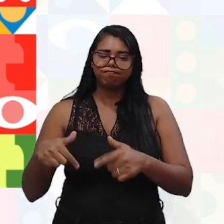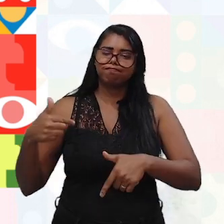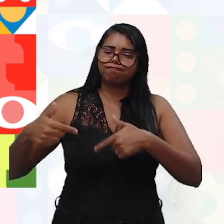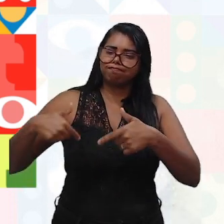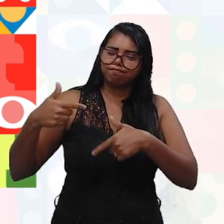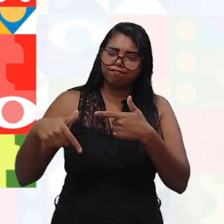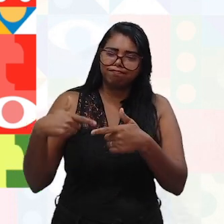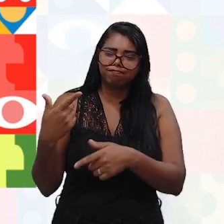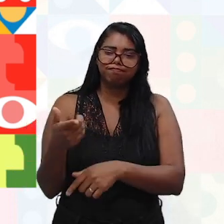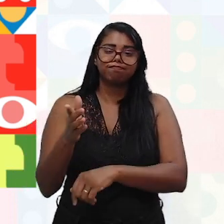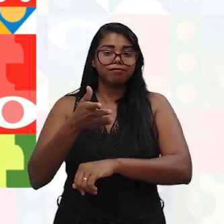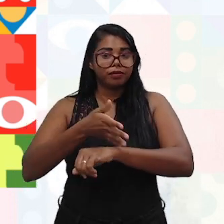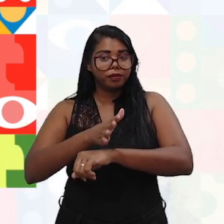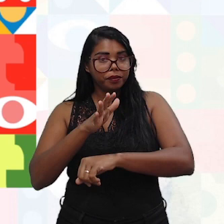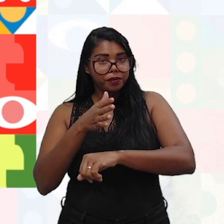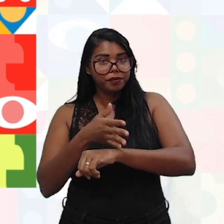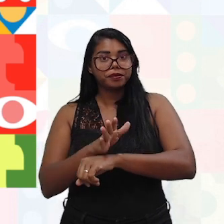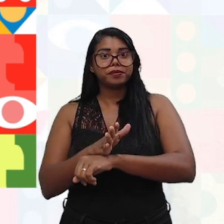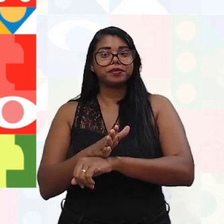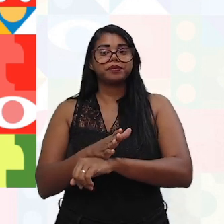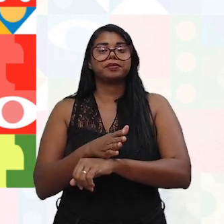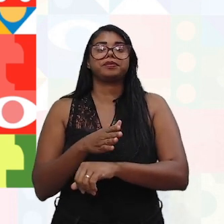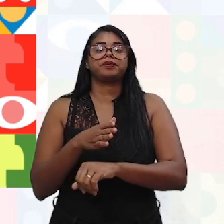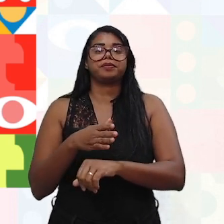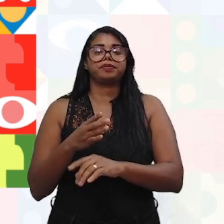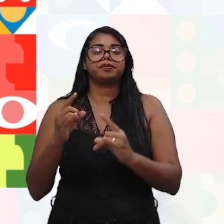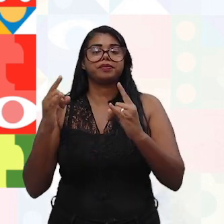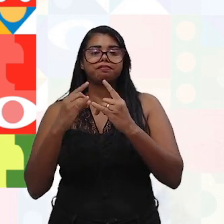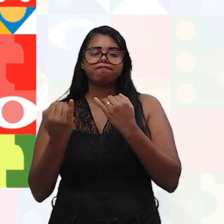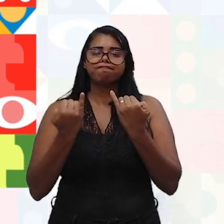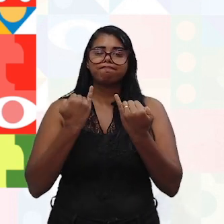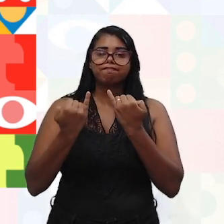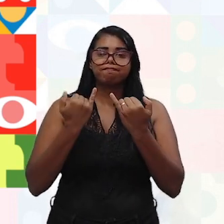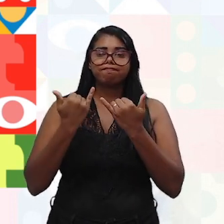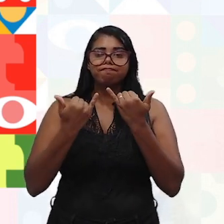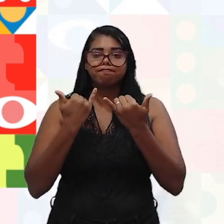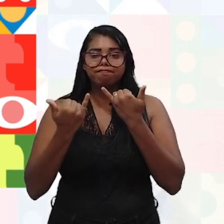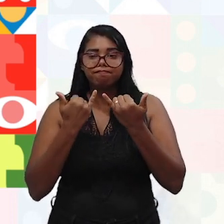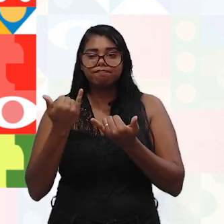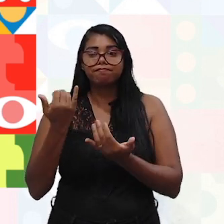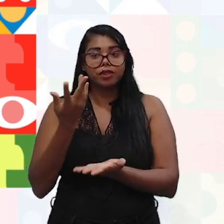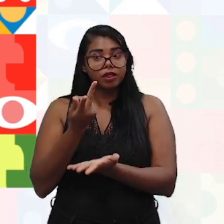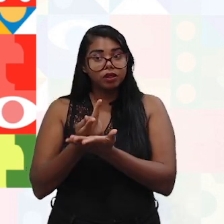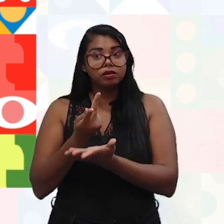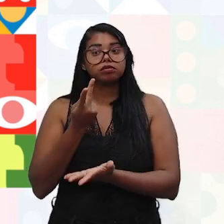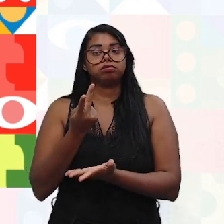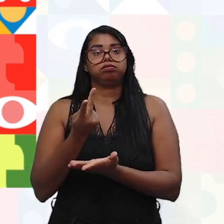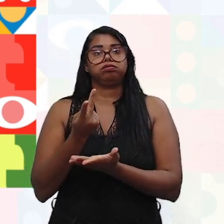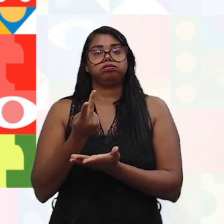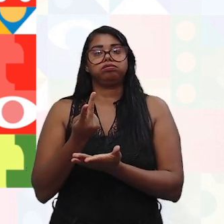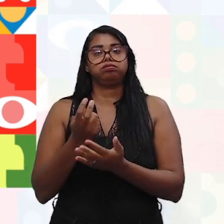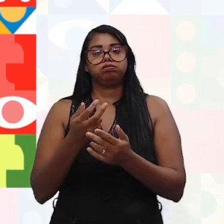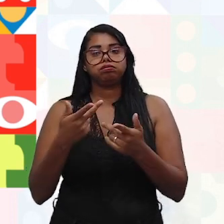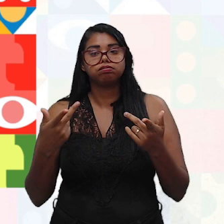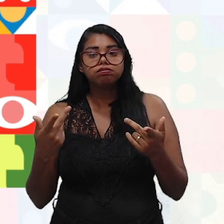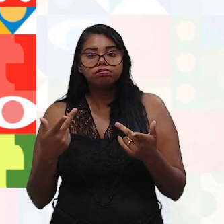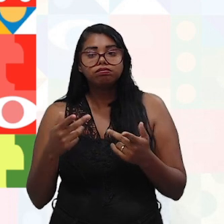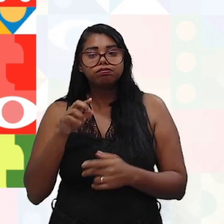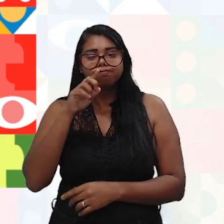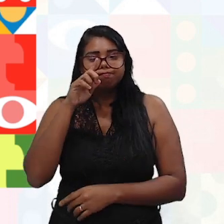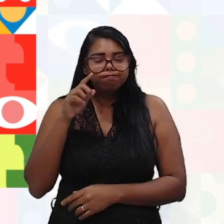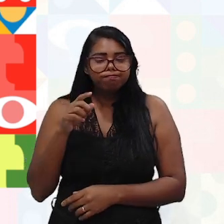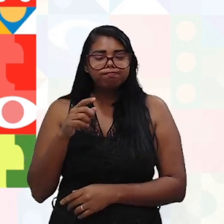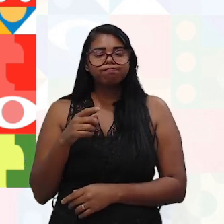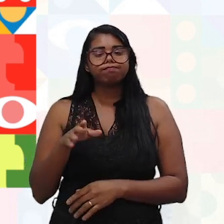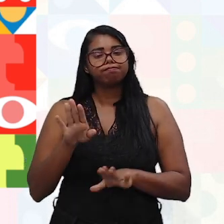ali, estagiando em alguma unidade informacional e acontecer algum risco. E aí, como é que você vai lidar com isso? Então,